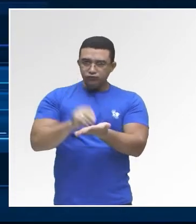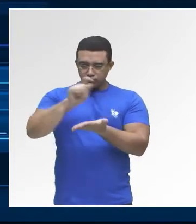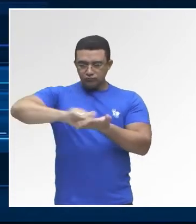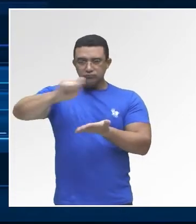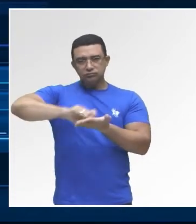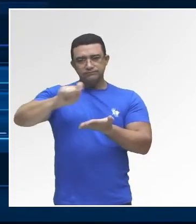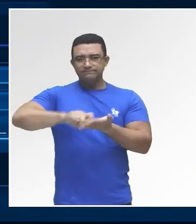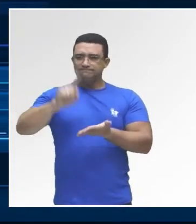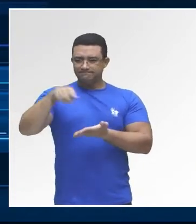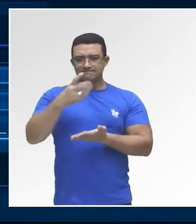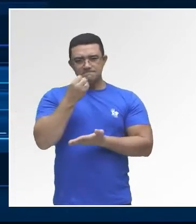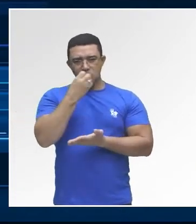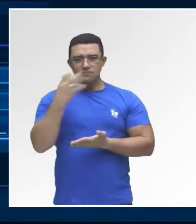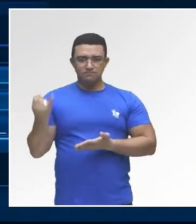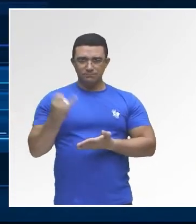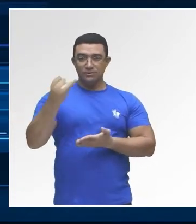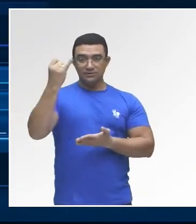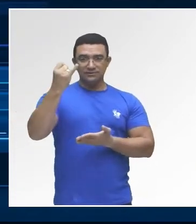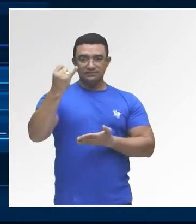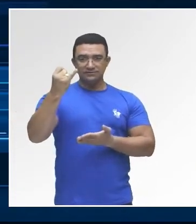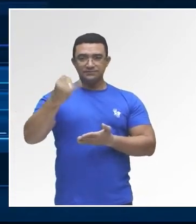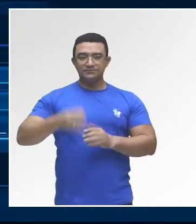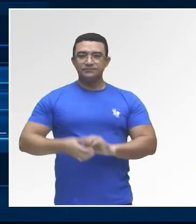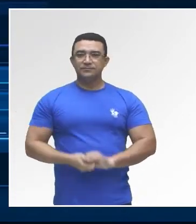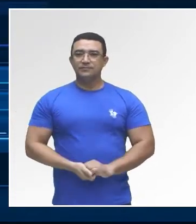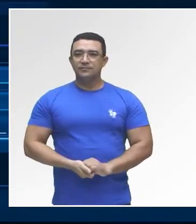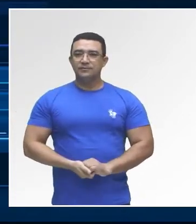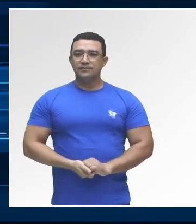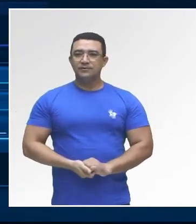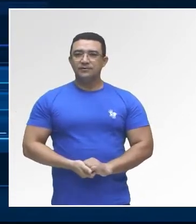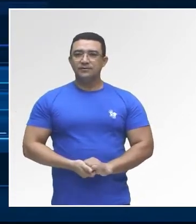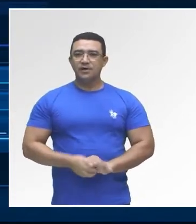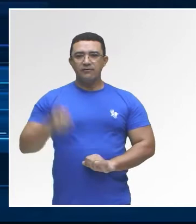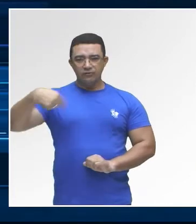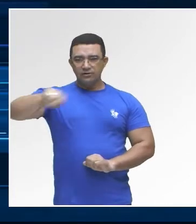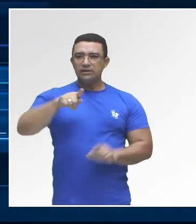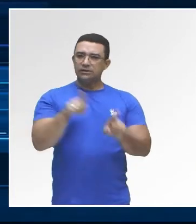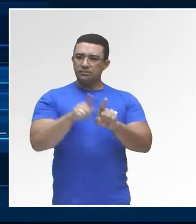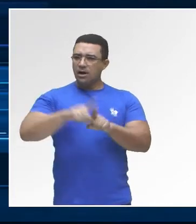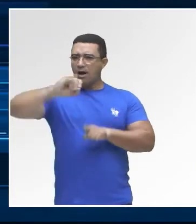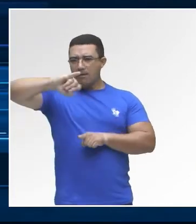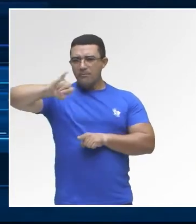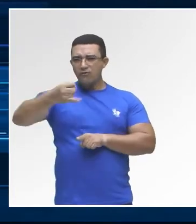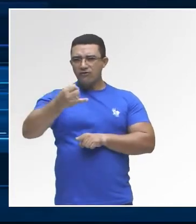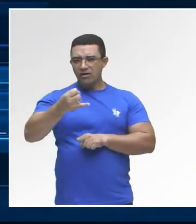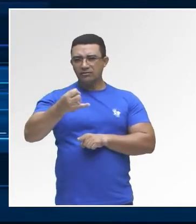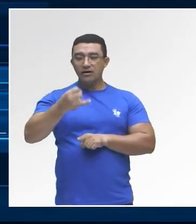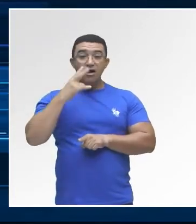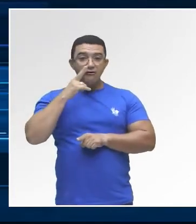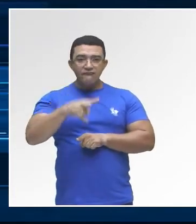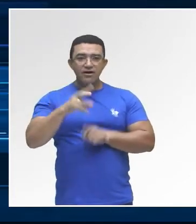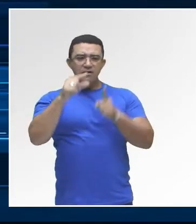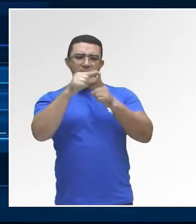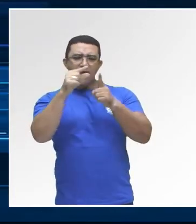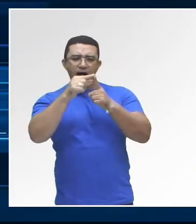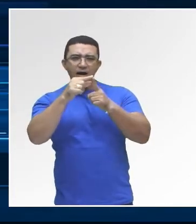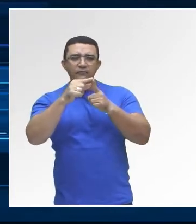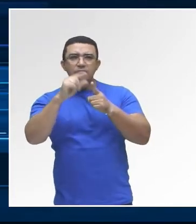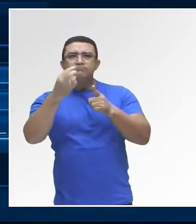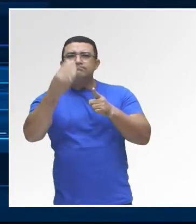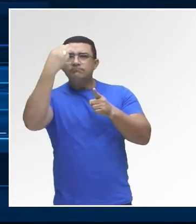anotaram, né? Então, só confiram. Enquanto vão escutando, aproveitem também para